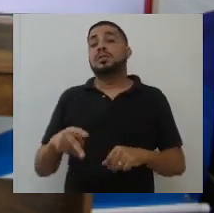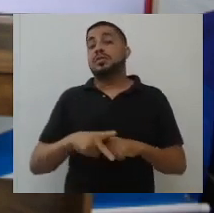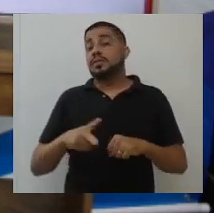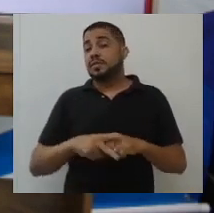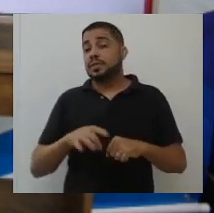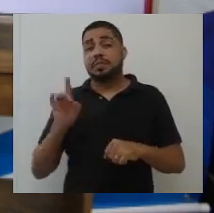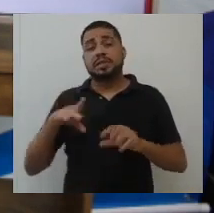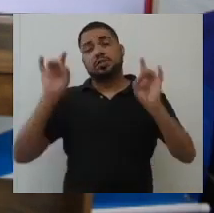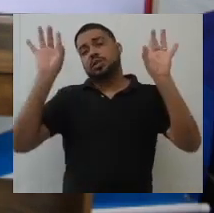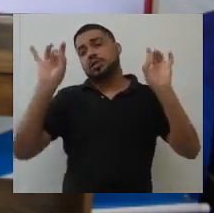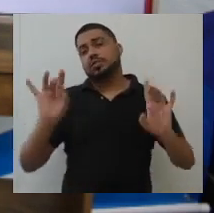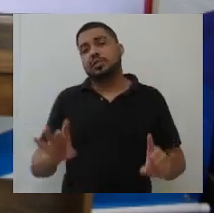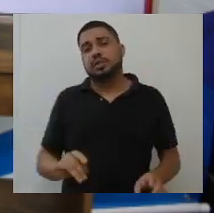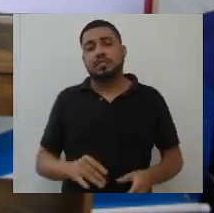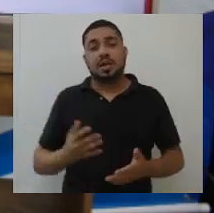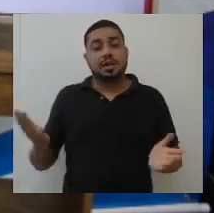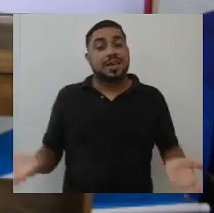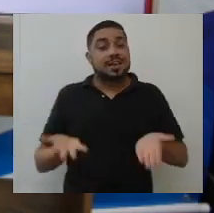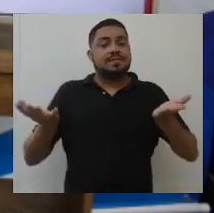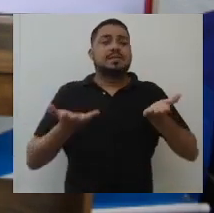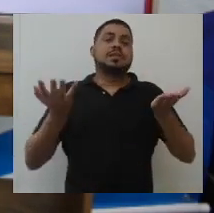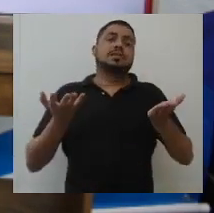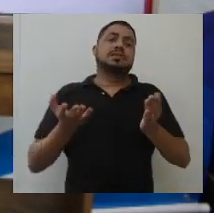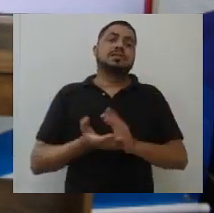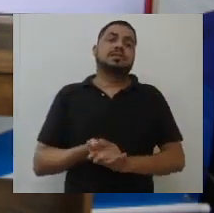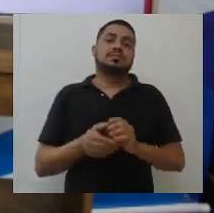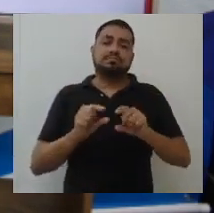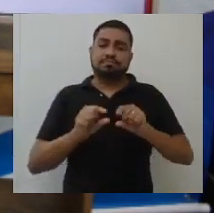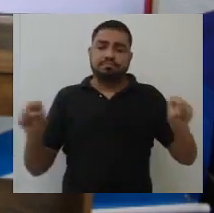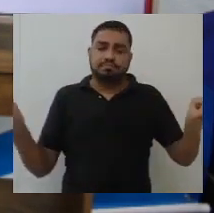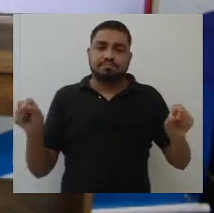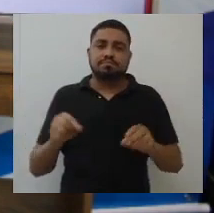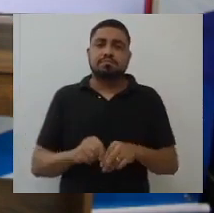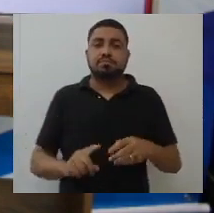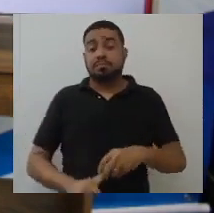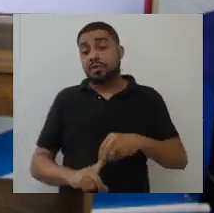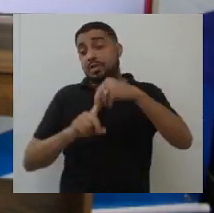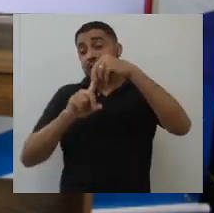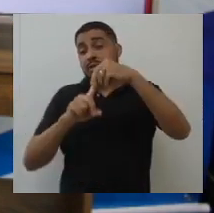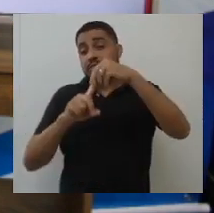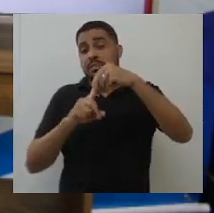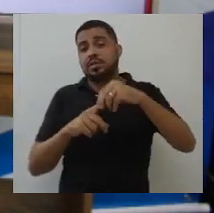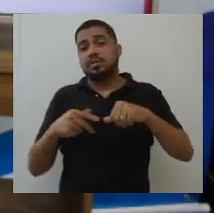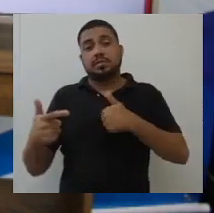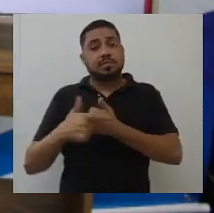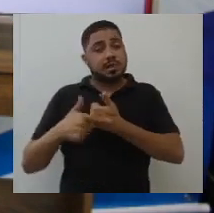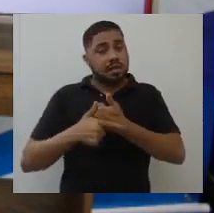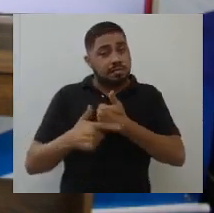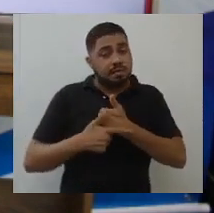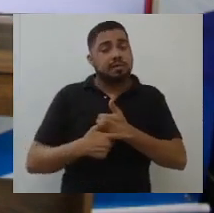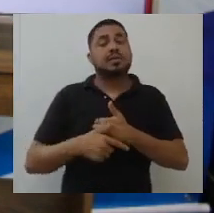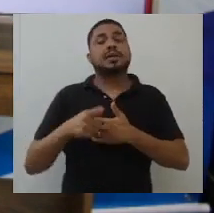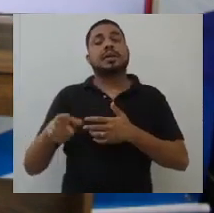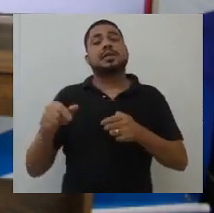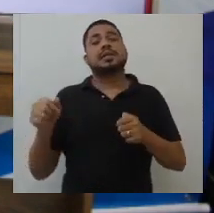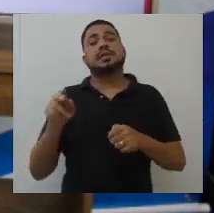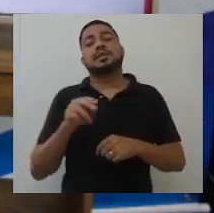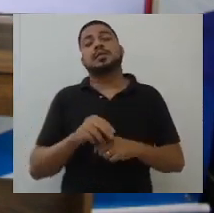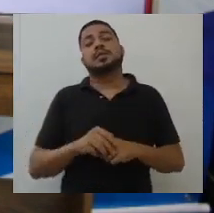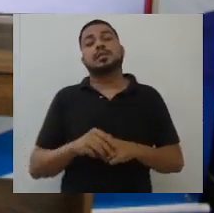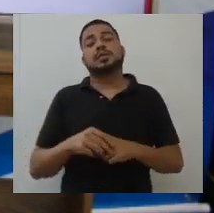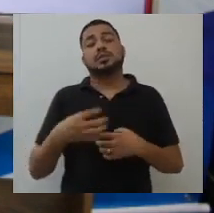e exclusivamente para dar ênfase à ação. Tá certo? O papel principal mesmo desses dois verbos, o do ou das, vai ser no